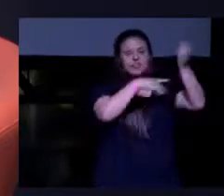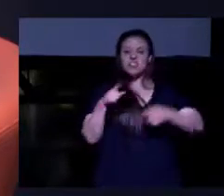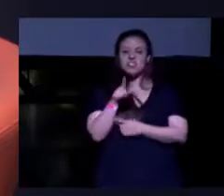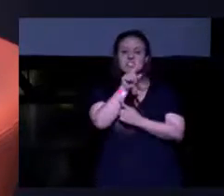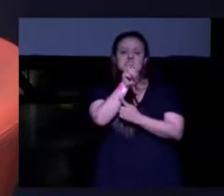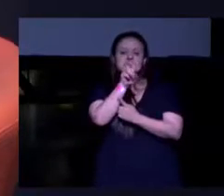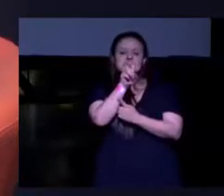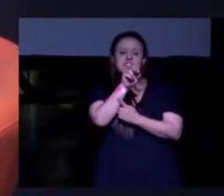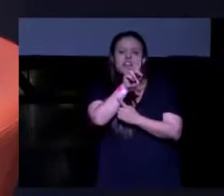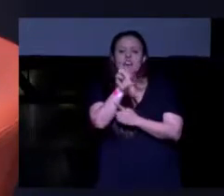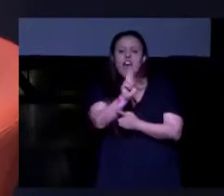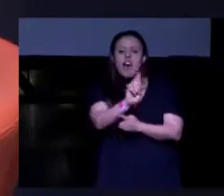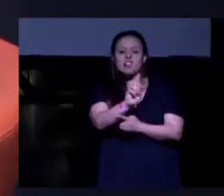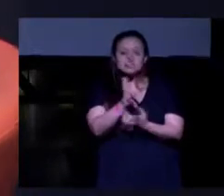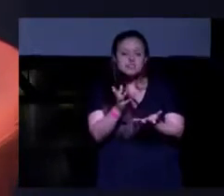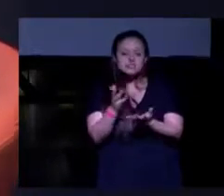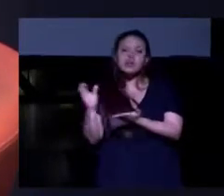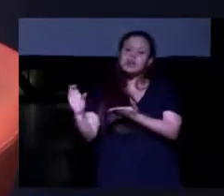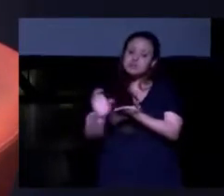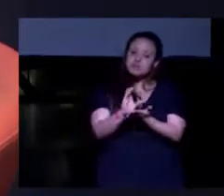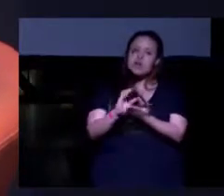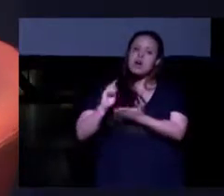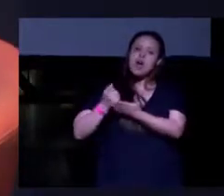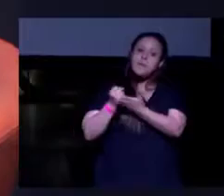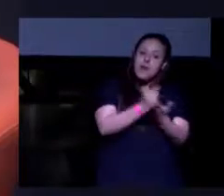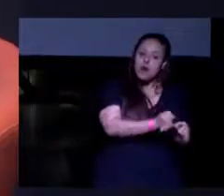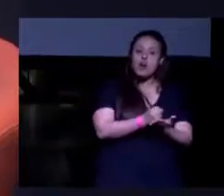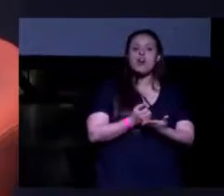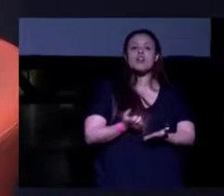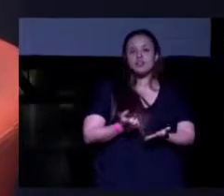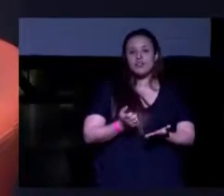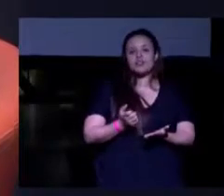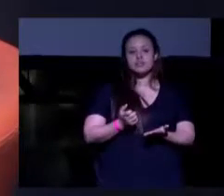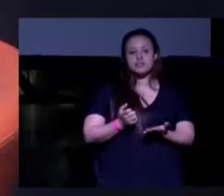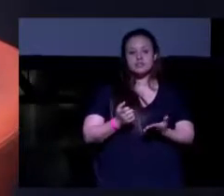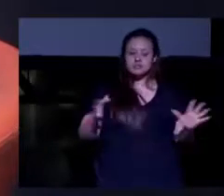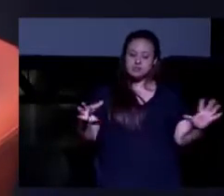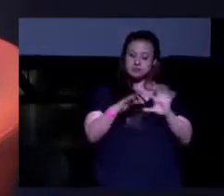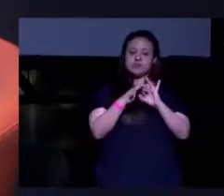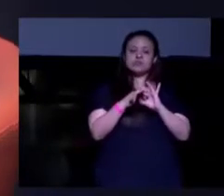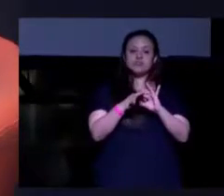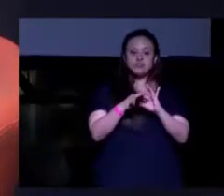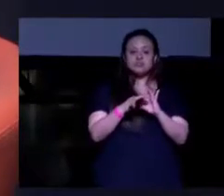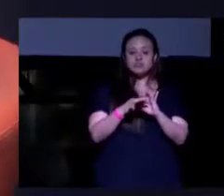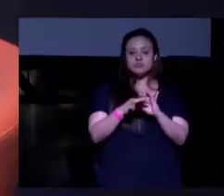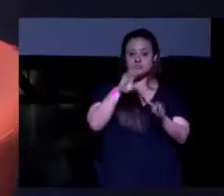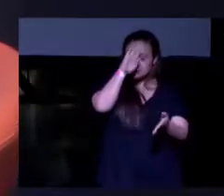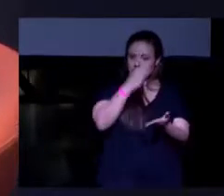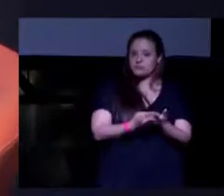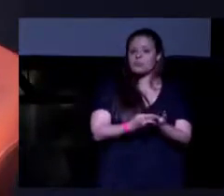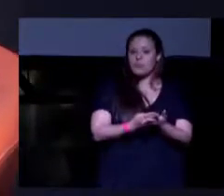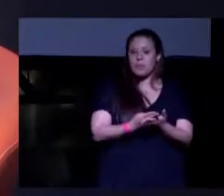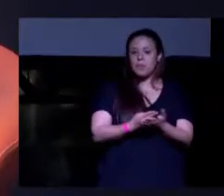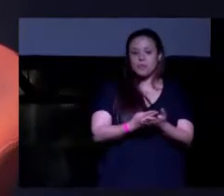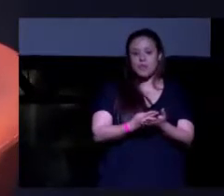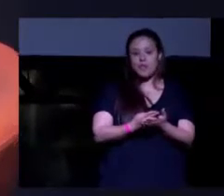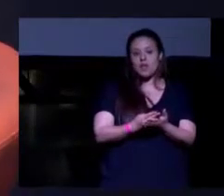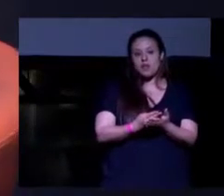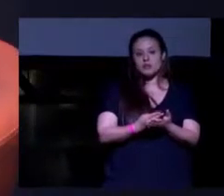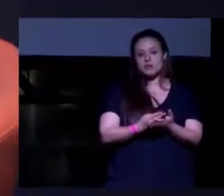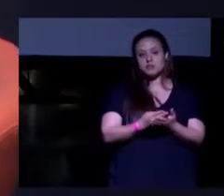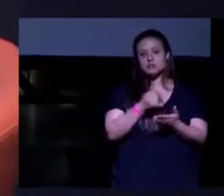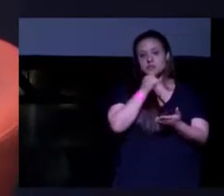seja um dos caminhos interessantes para entender senso de engajamento e como fazer com que as pessoas queiram se envolver